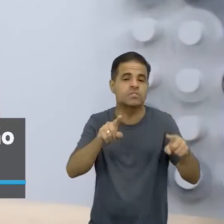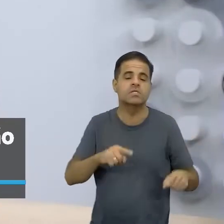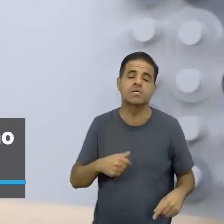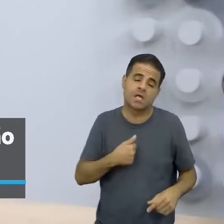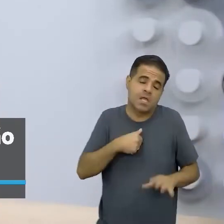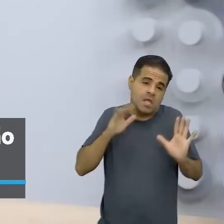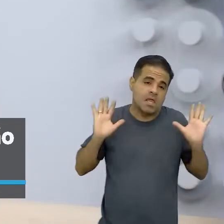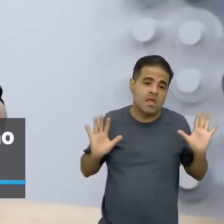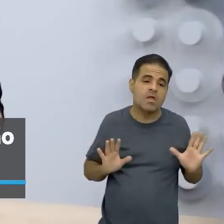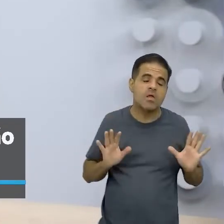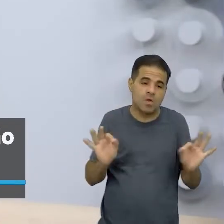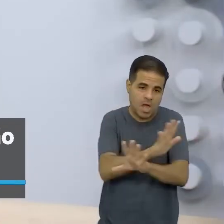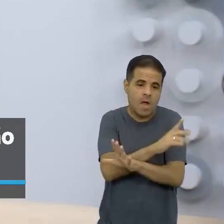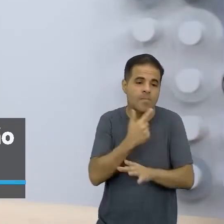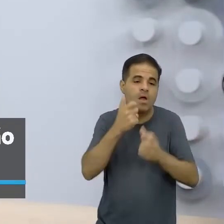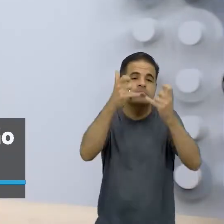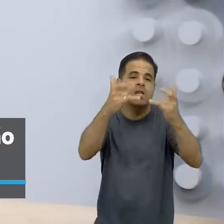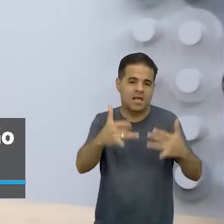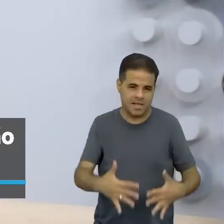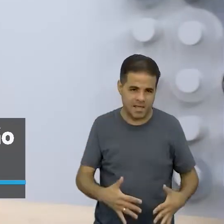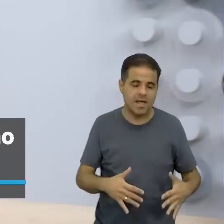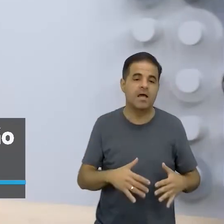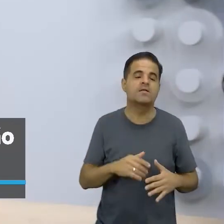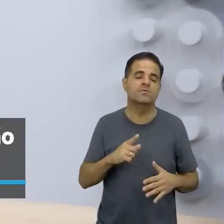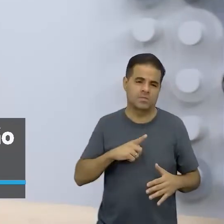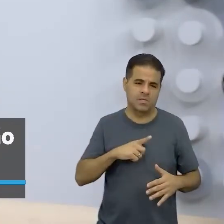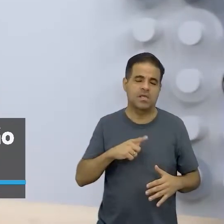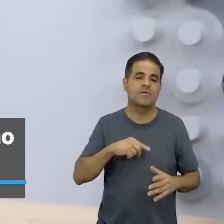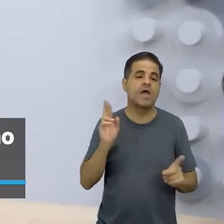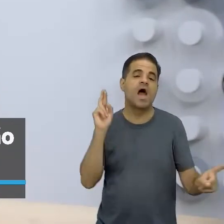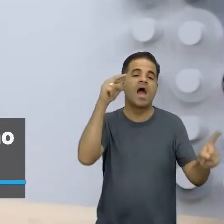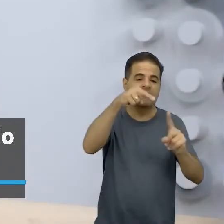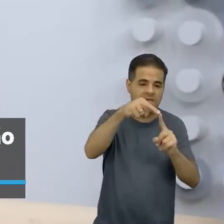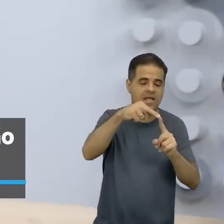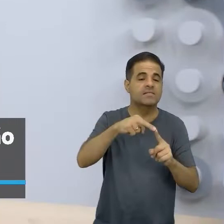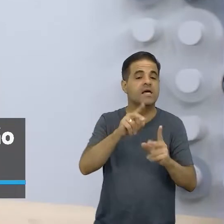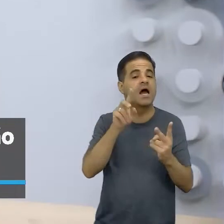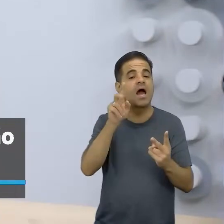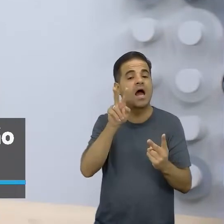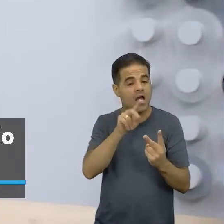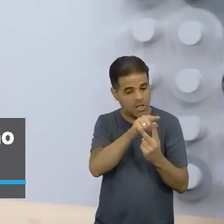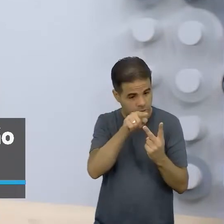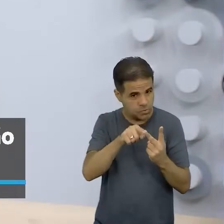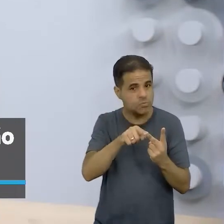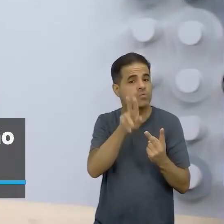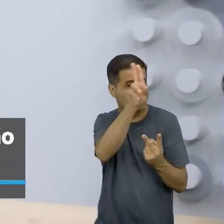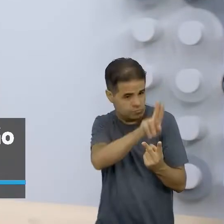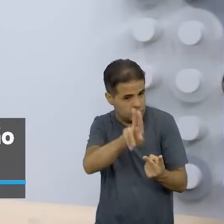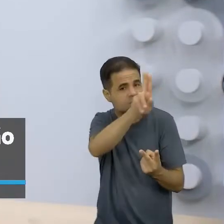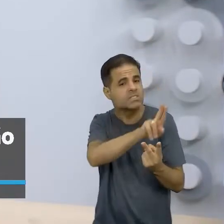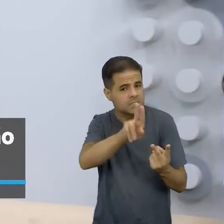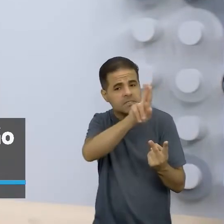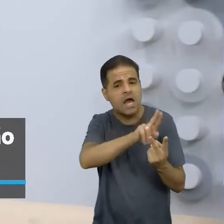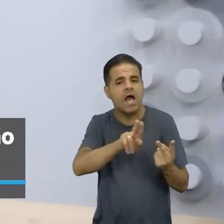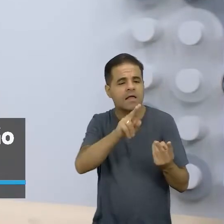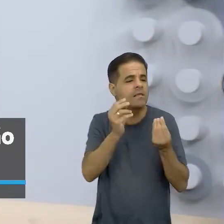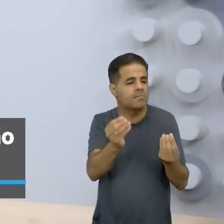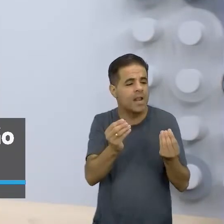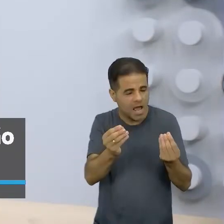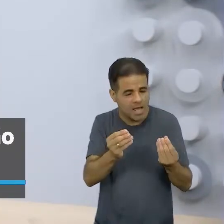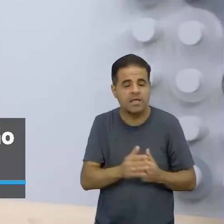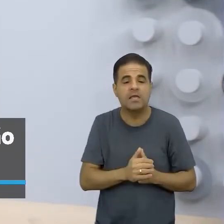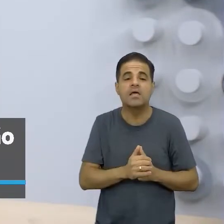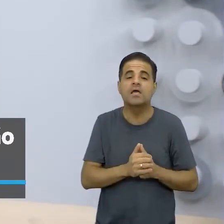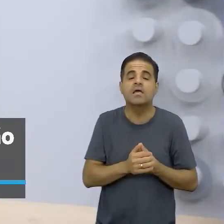das que ele acabou falando, fez a referência, as duas foram utilizadas para